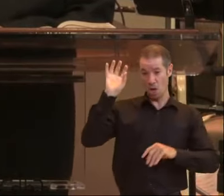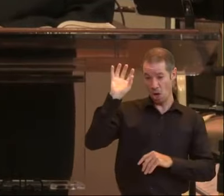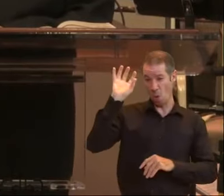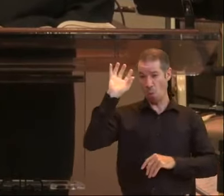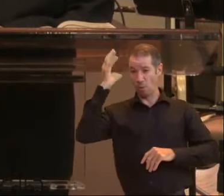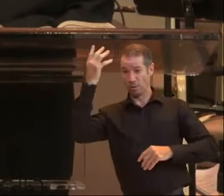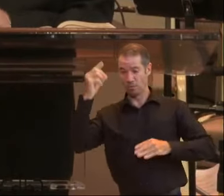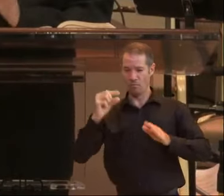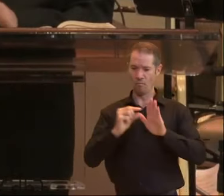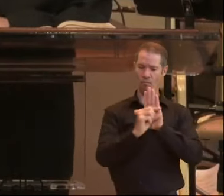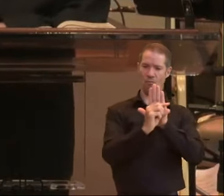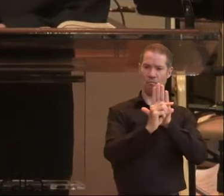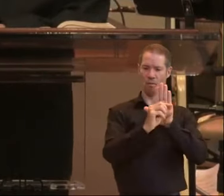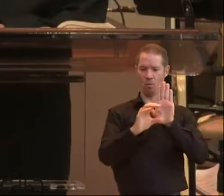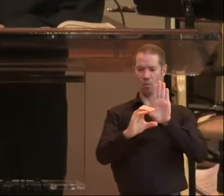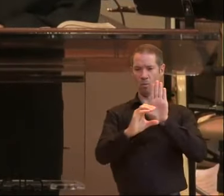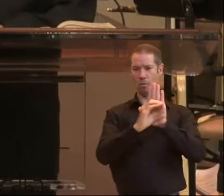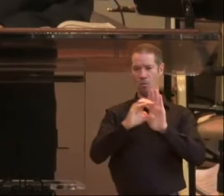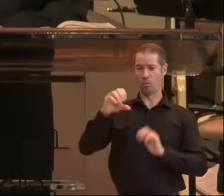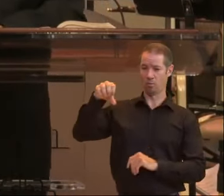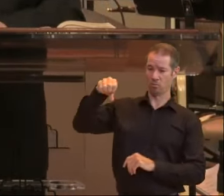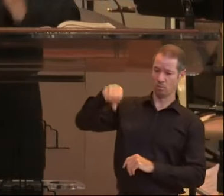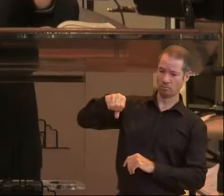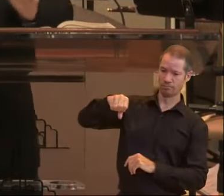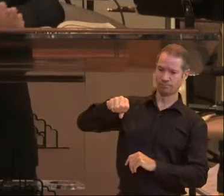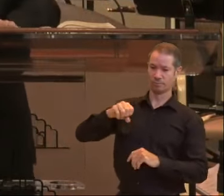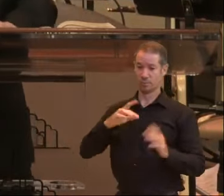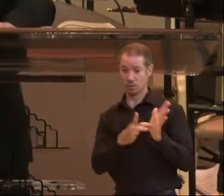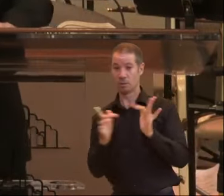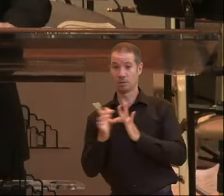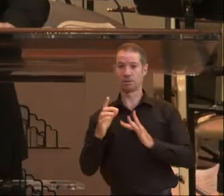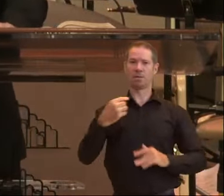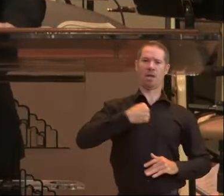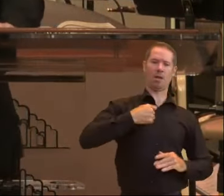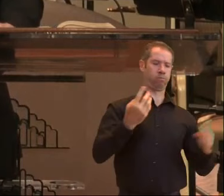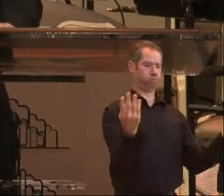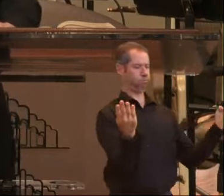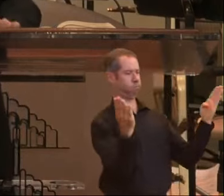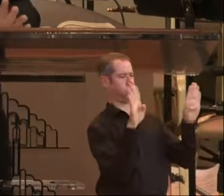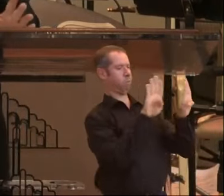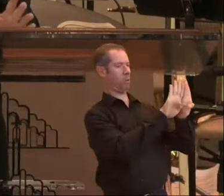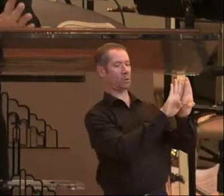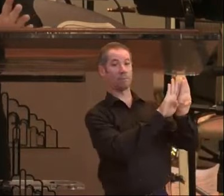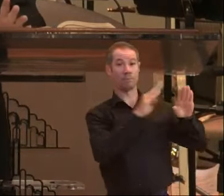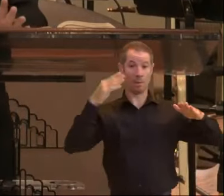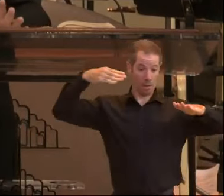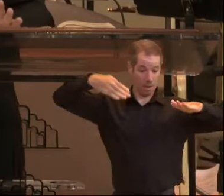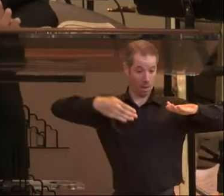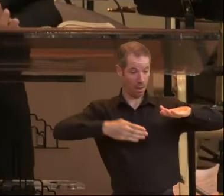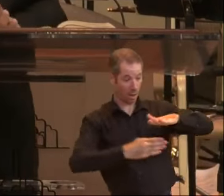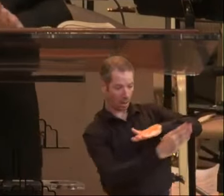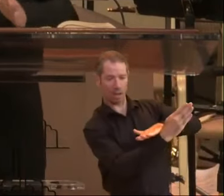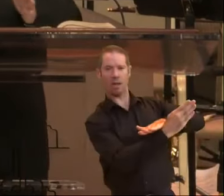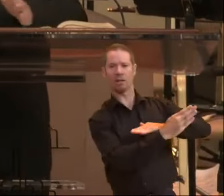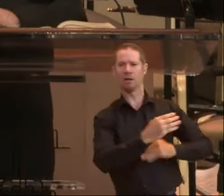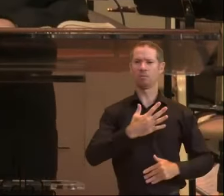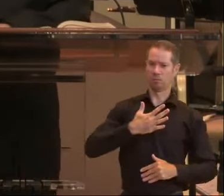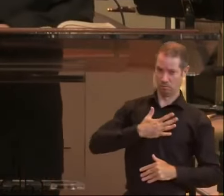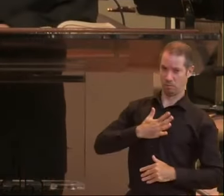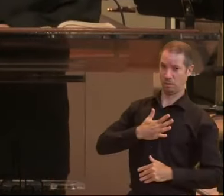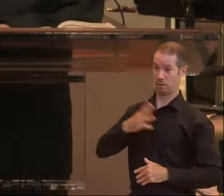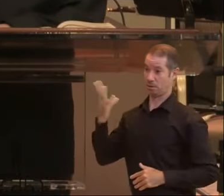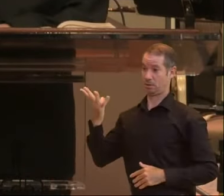acontecimento no capítulo 9. Então ele diz: eu sou a porta, quem entrar por mim